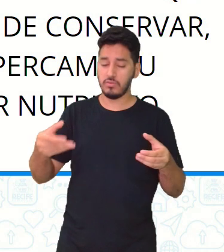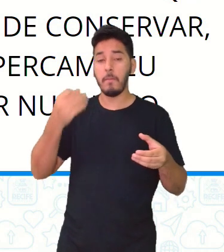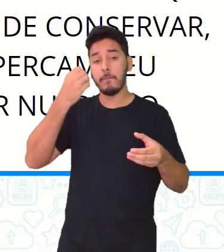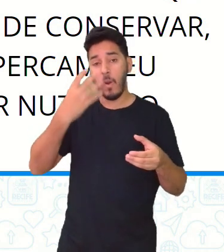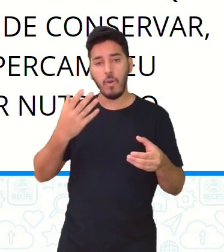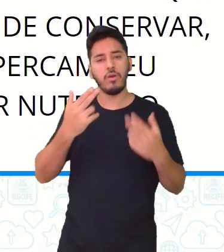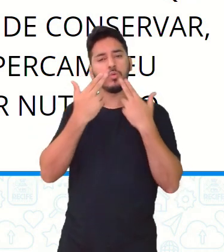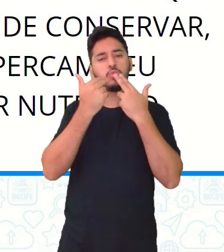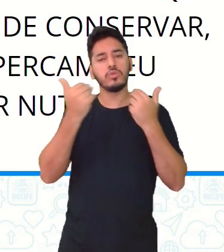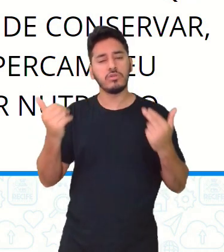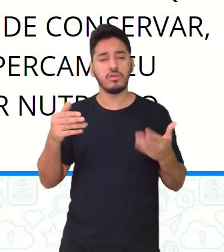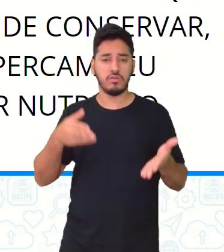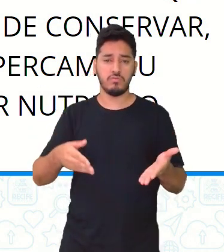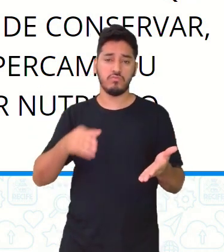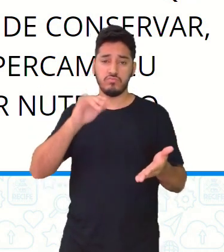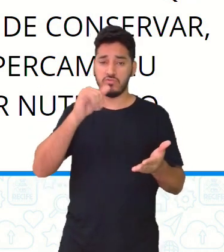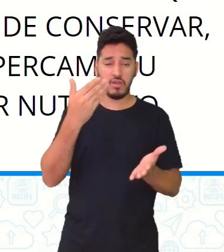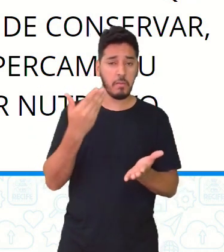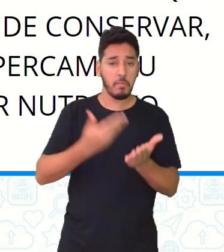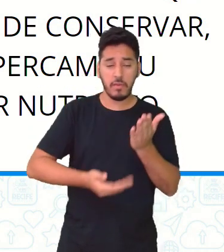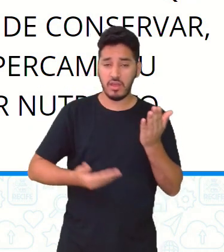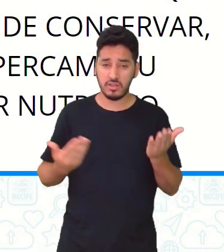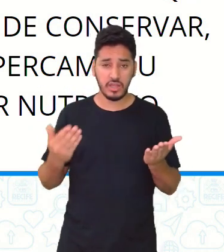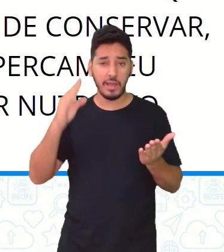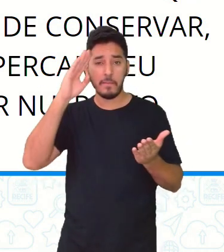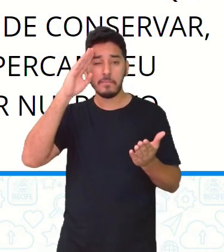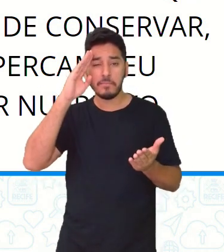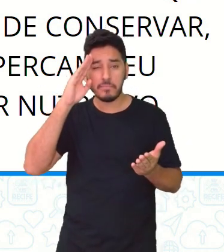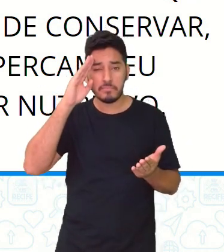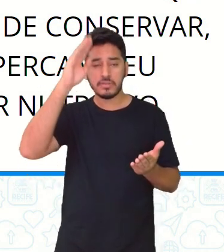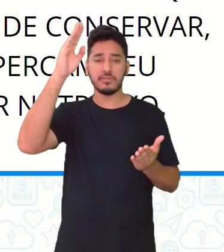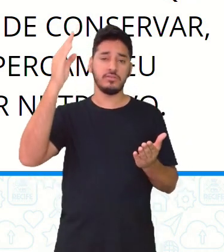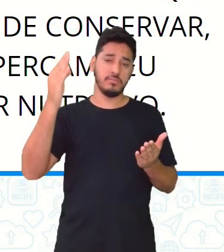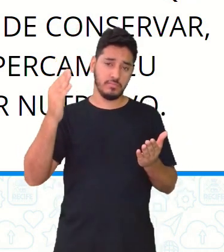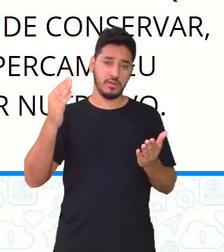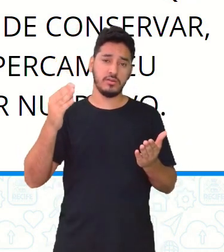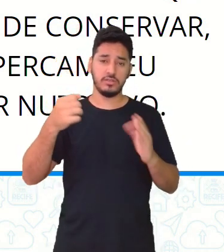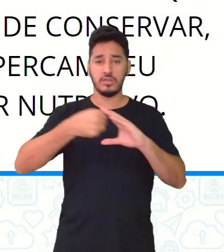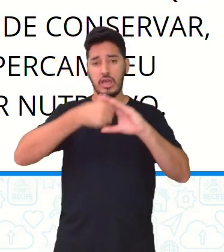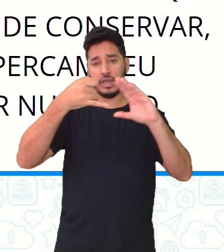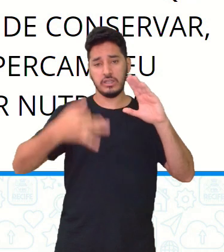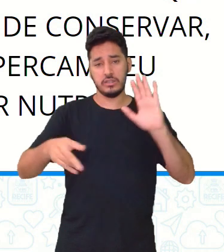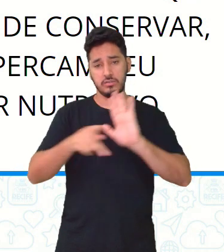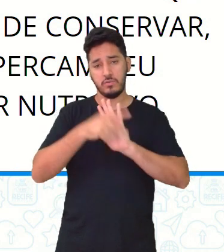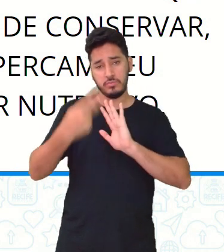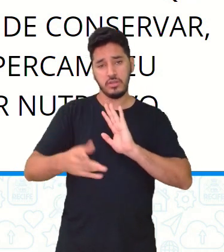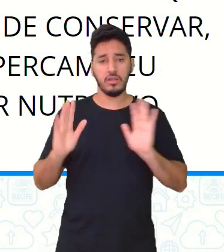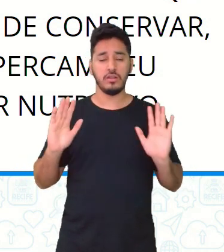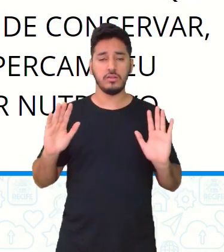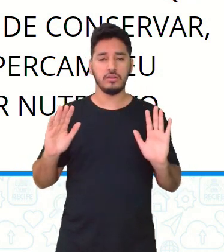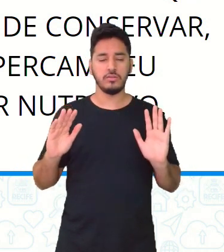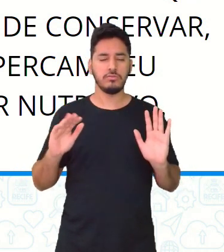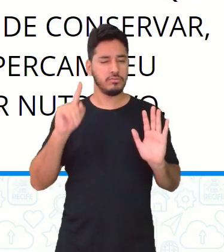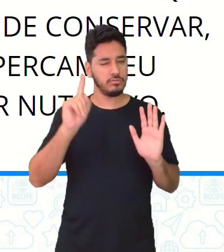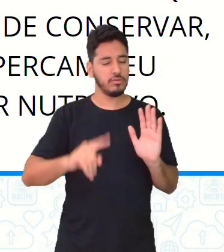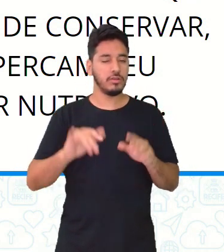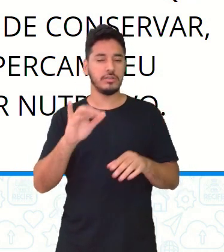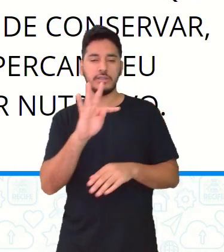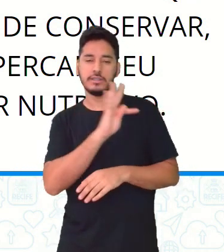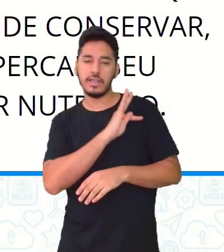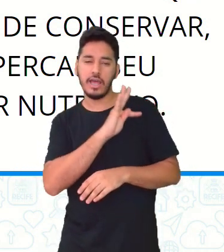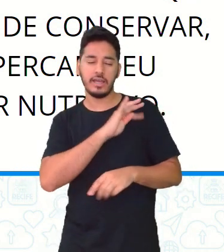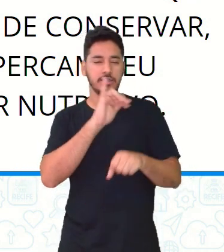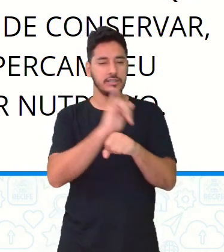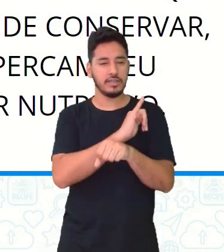nutritivo, porque senão ele vai perder uma das principais propriedades. Então, as técnicas de conservação